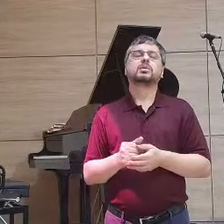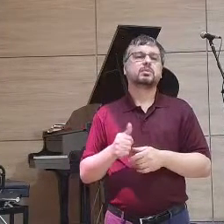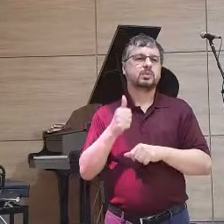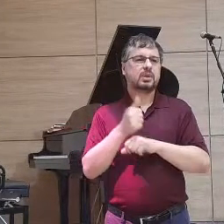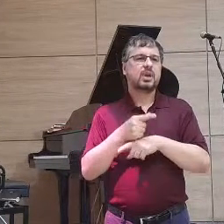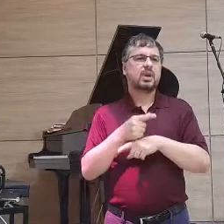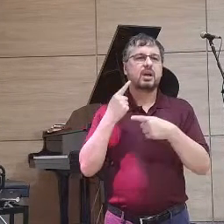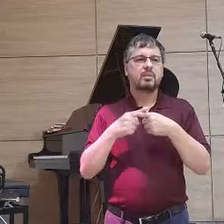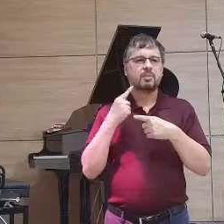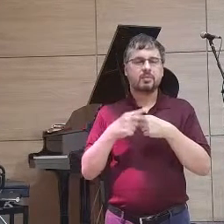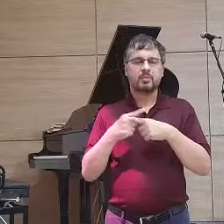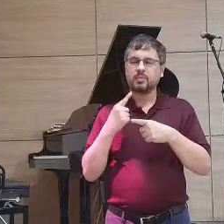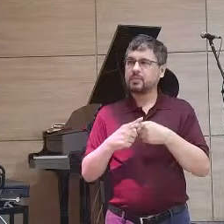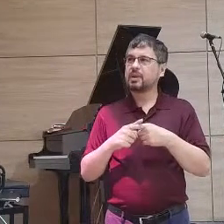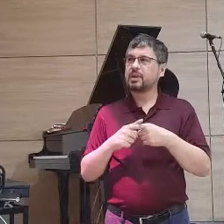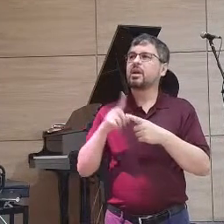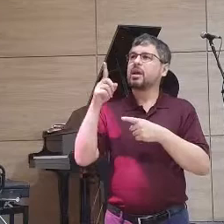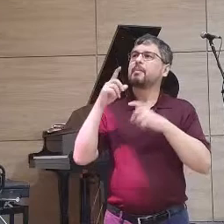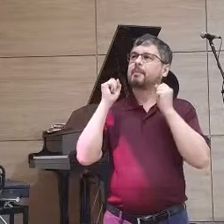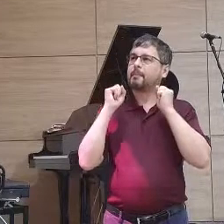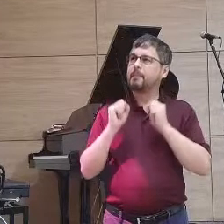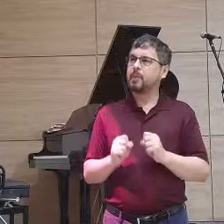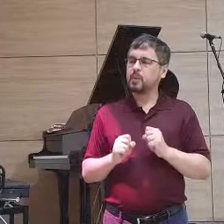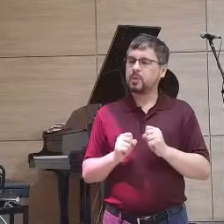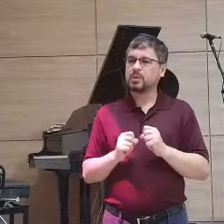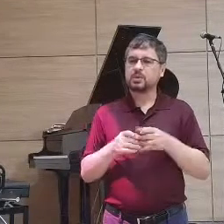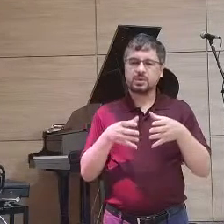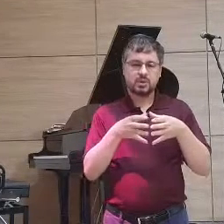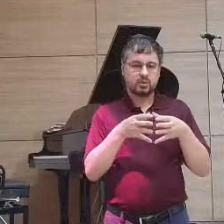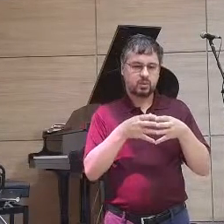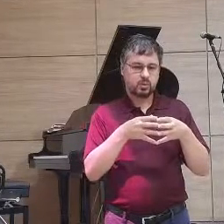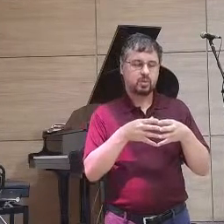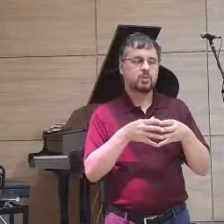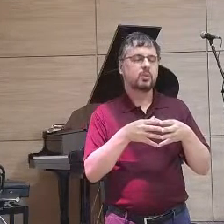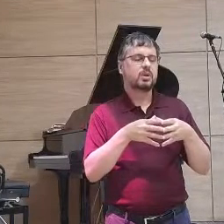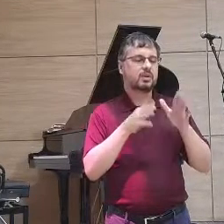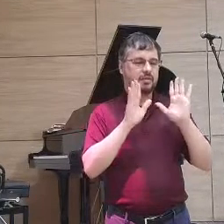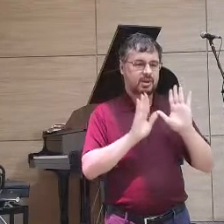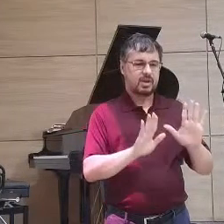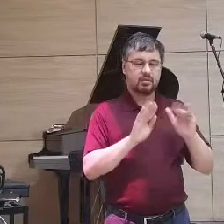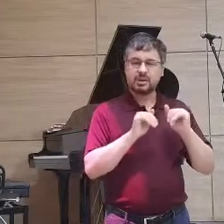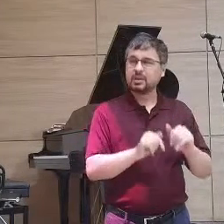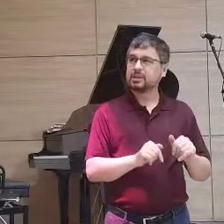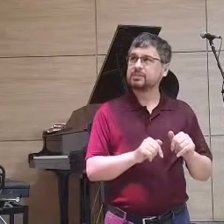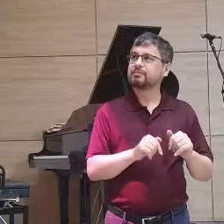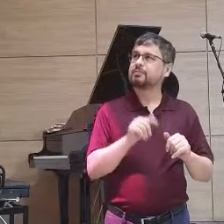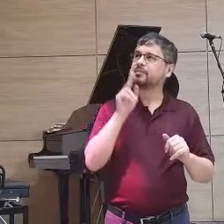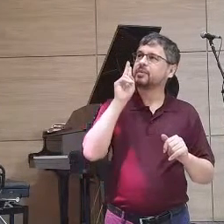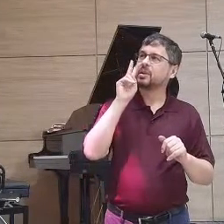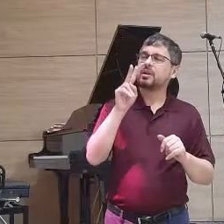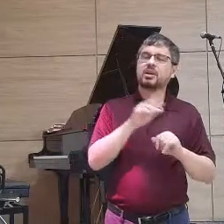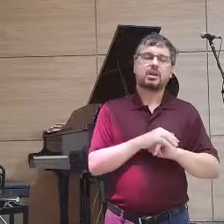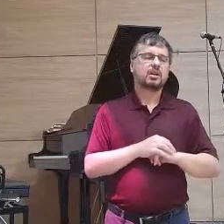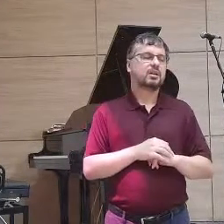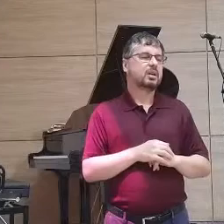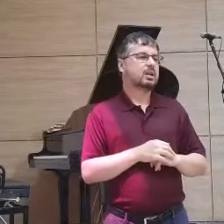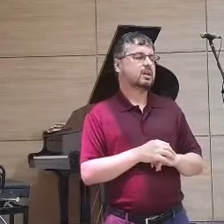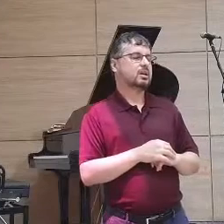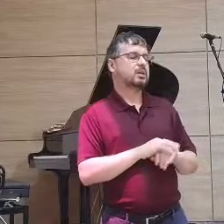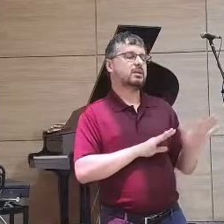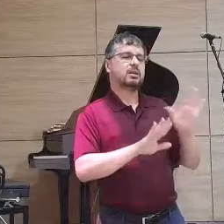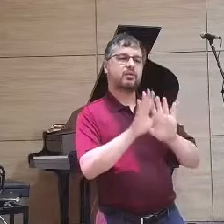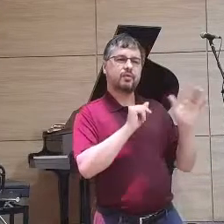porque é possível que aqueles homens que ali ficaram é o diabo Satanás chegasse aí